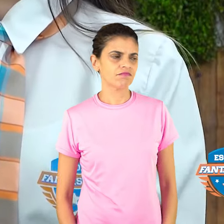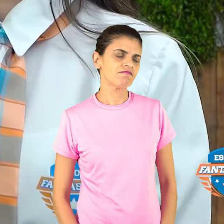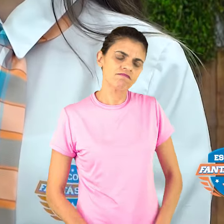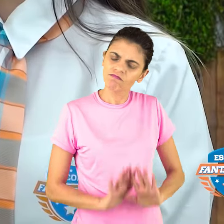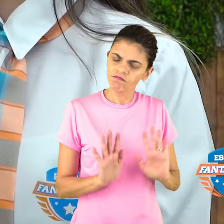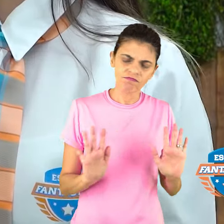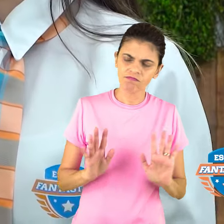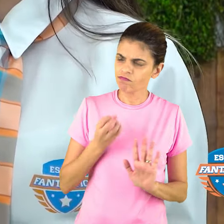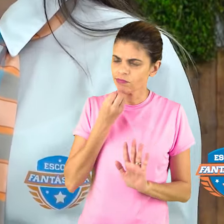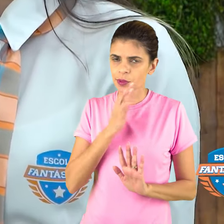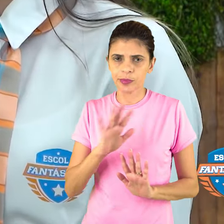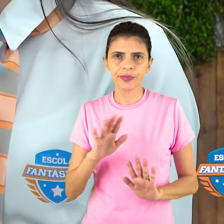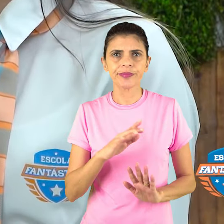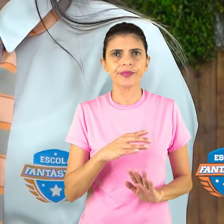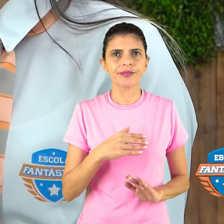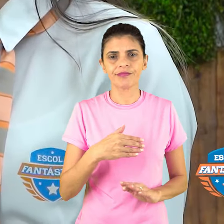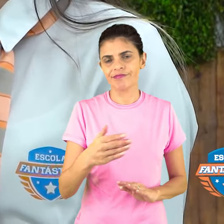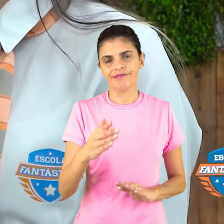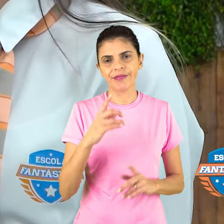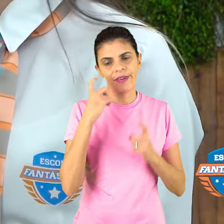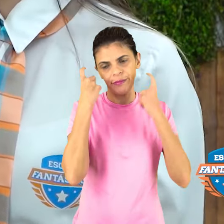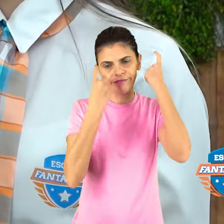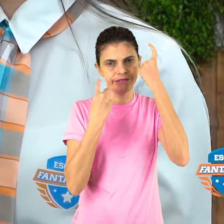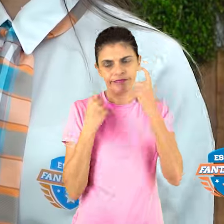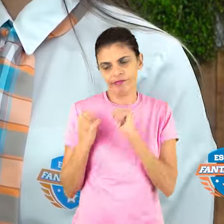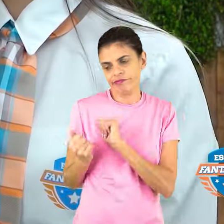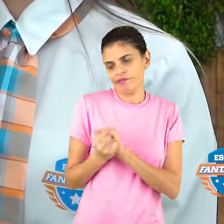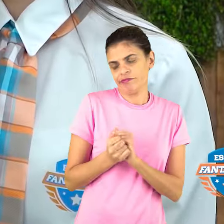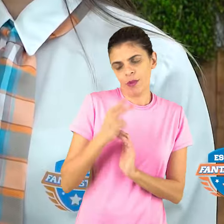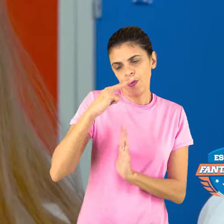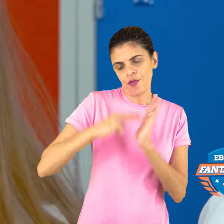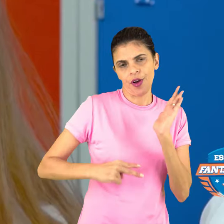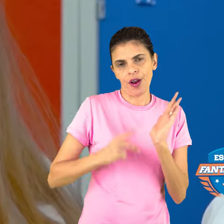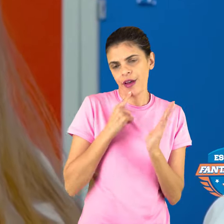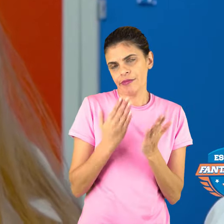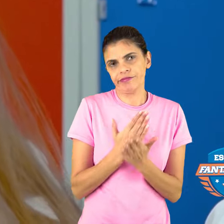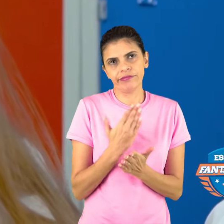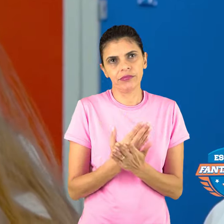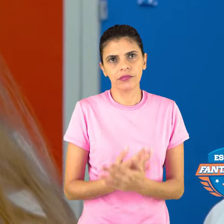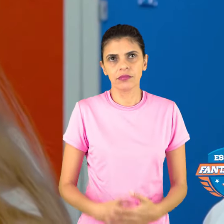bem. Em breve vocês não vão estar mais do meu lado pra lerem o meu diário.